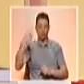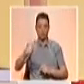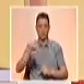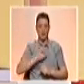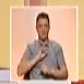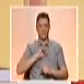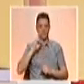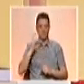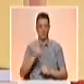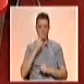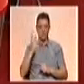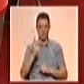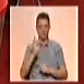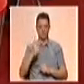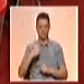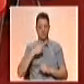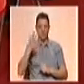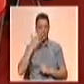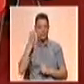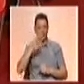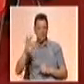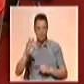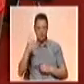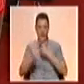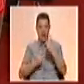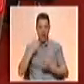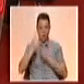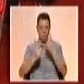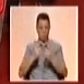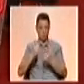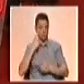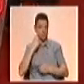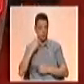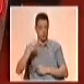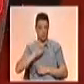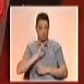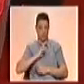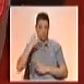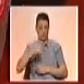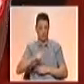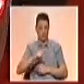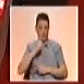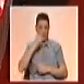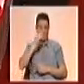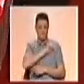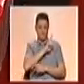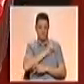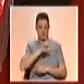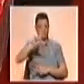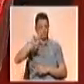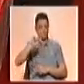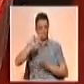vida. E eu, de facto, tento aplicar alguns dos princípios que advogo, que é para